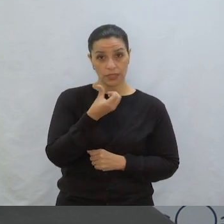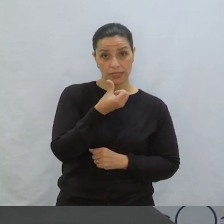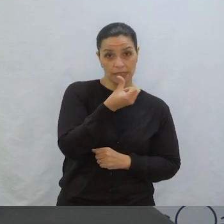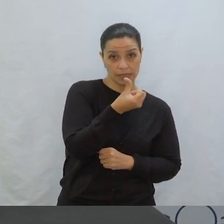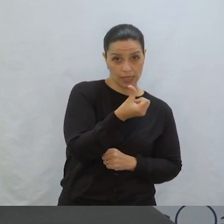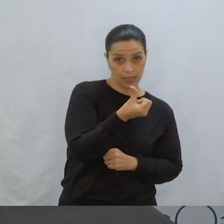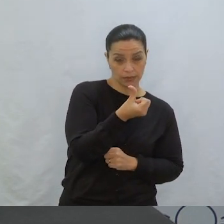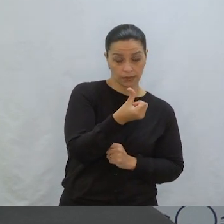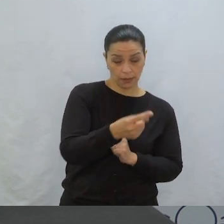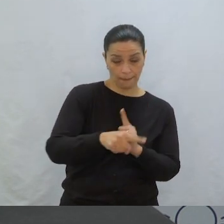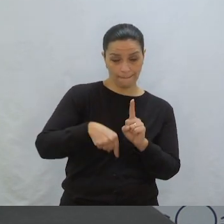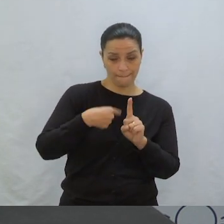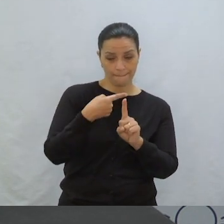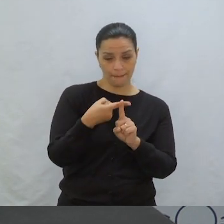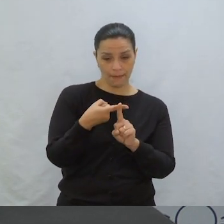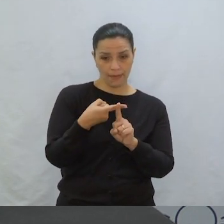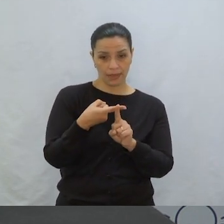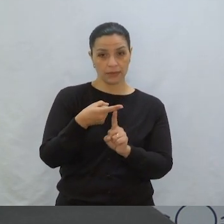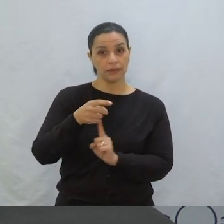Então, 6